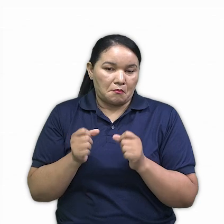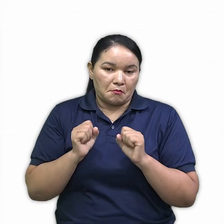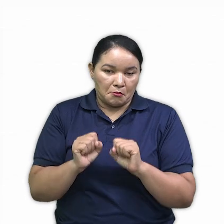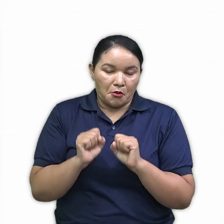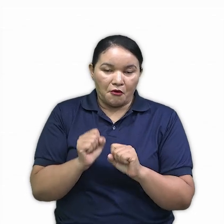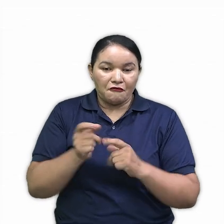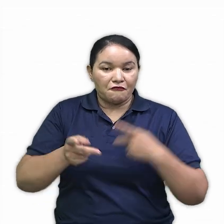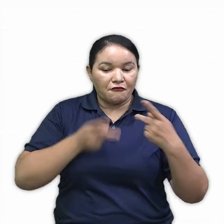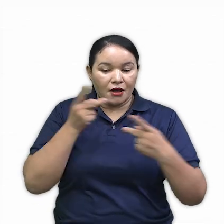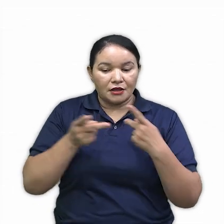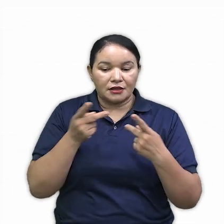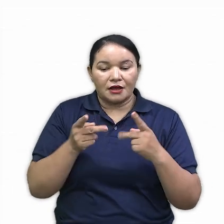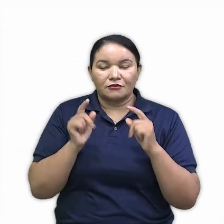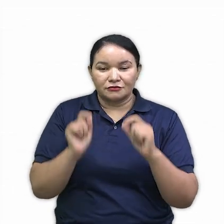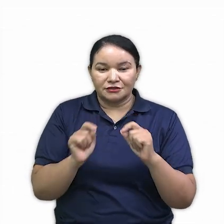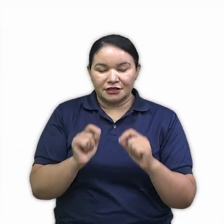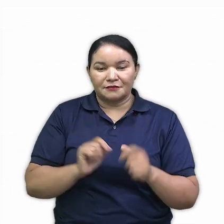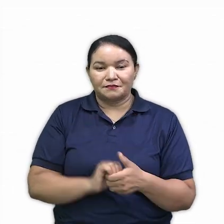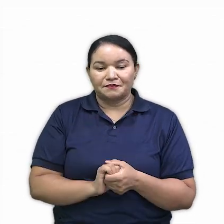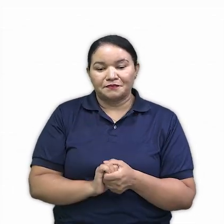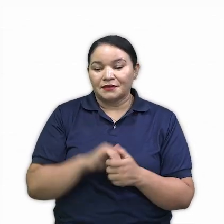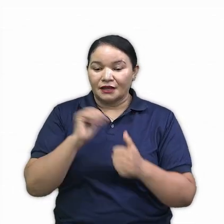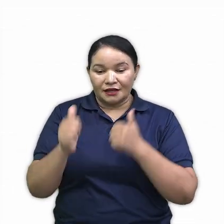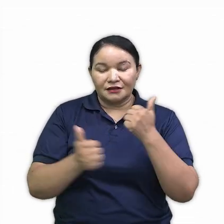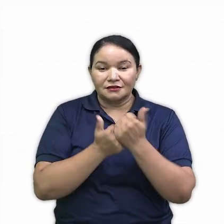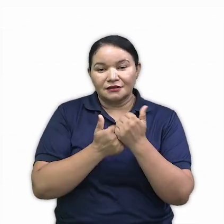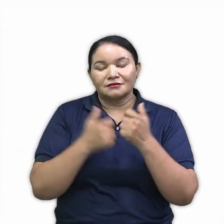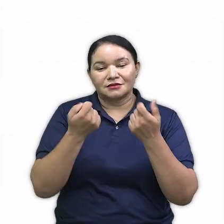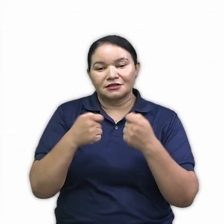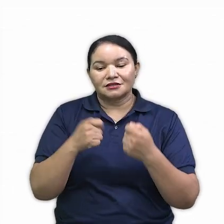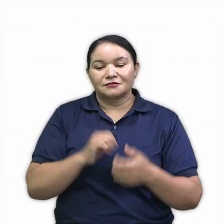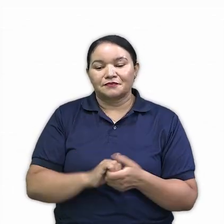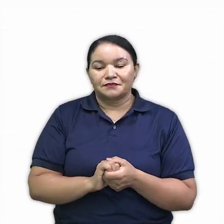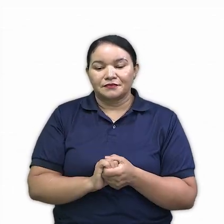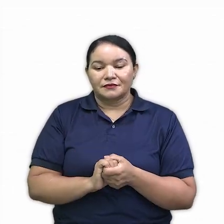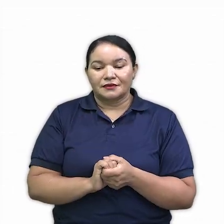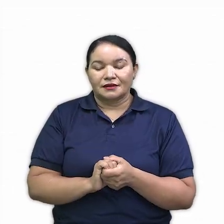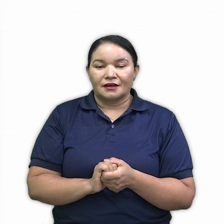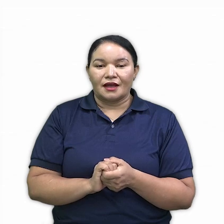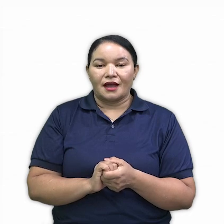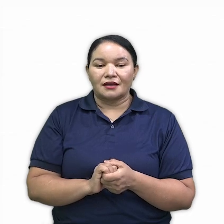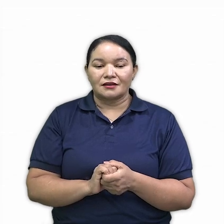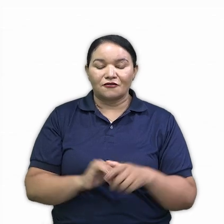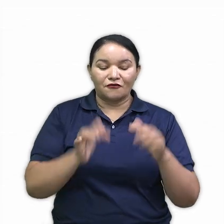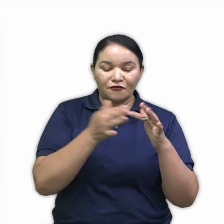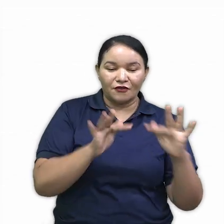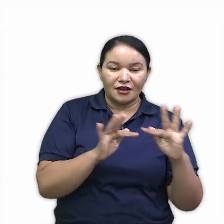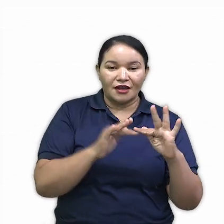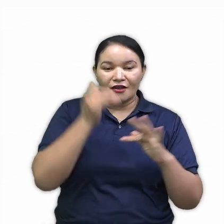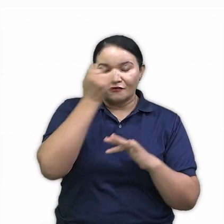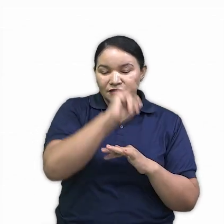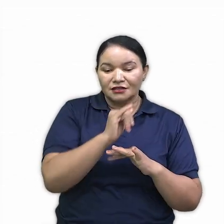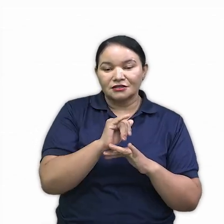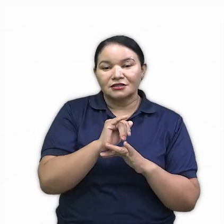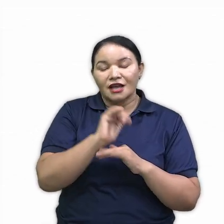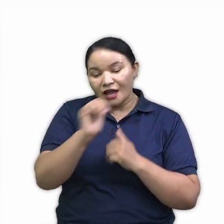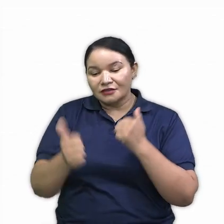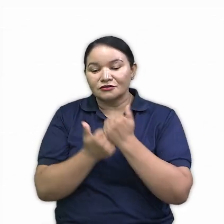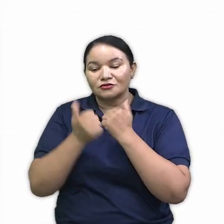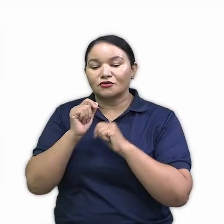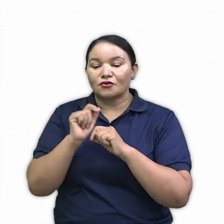Nós podemos colocar agora, eu chamo de aposte, né? Evite dizer a coisa está preta e